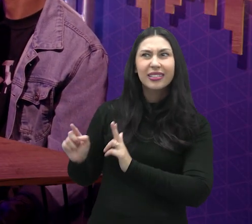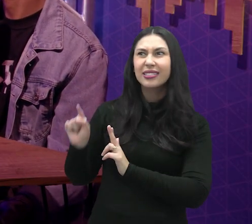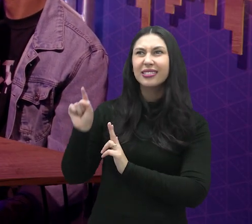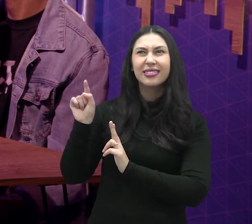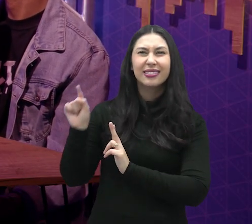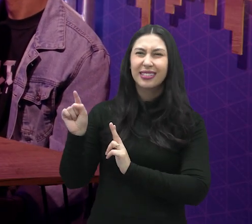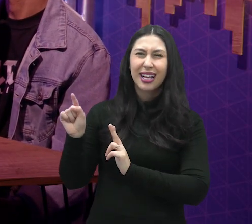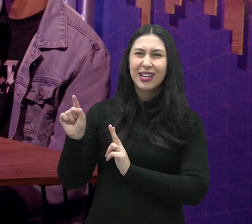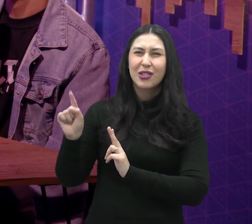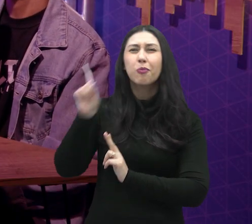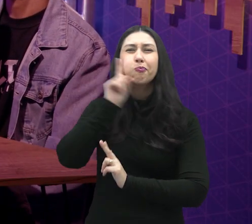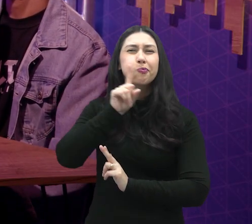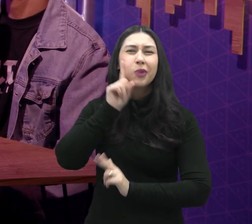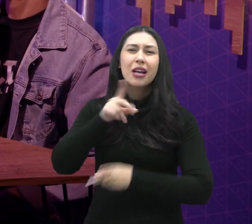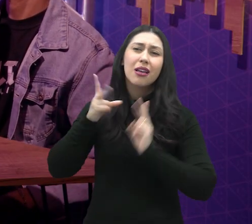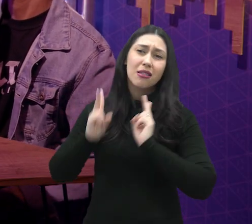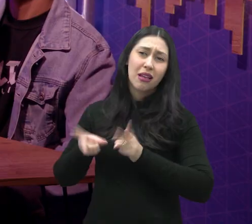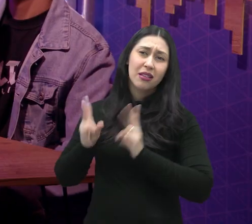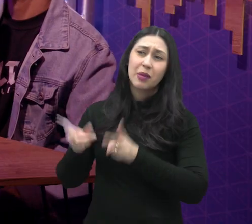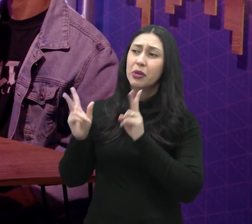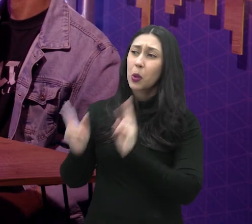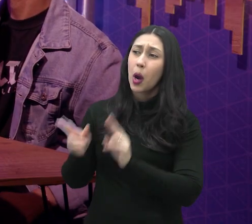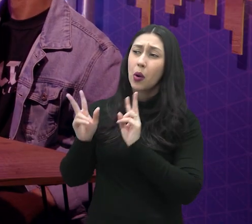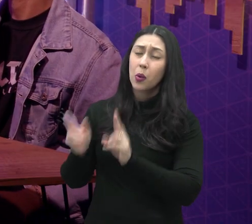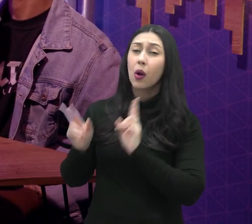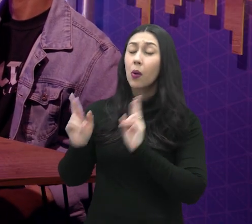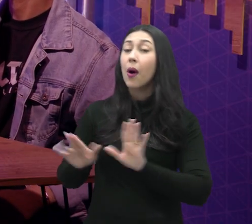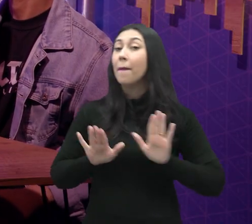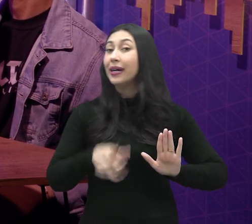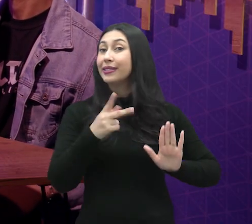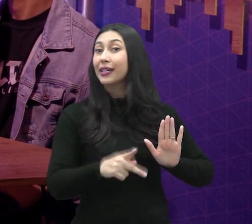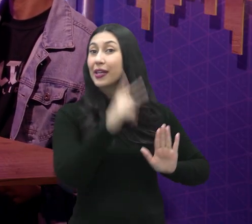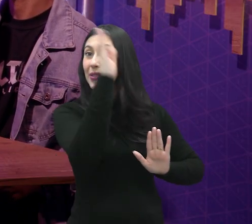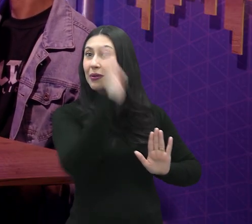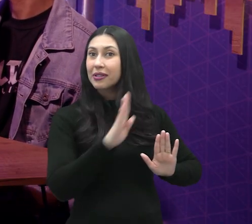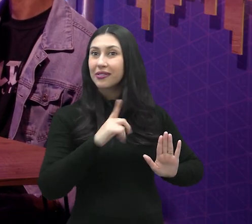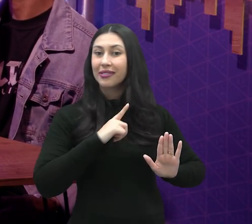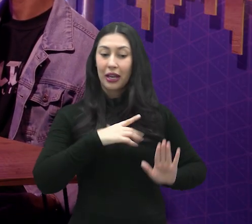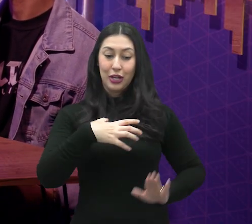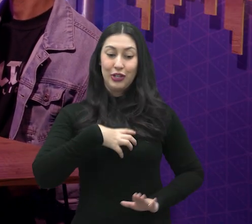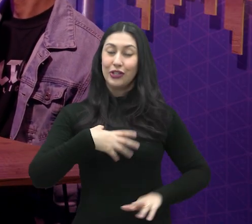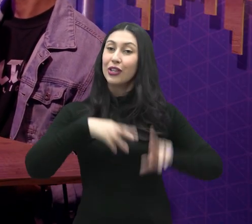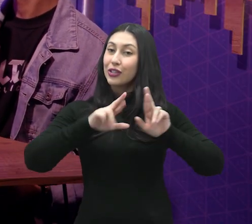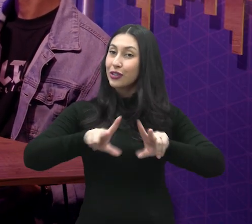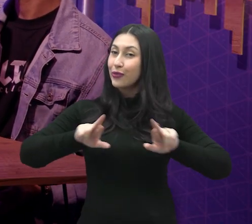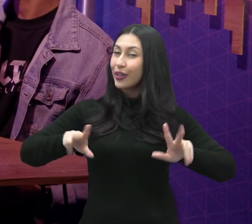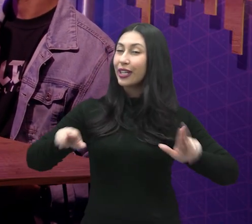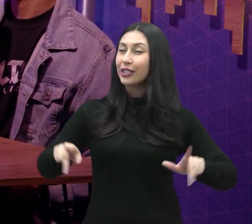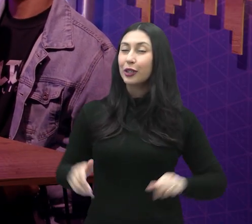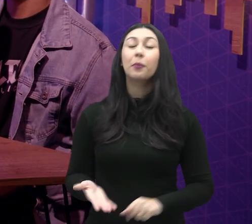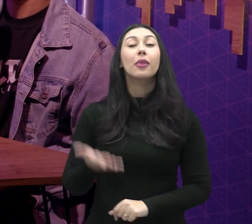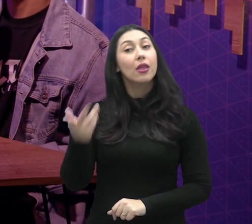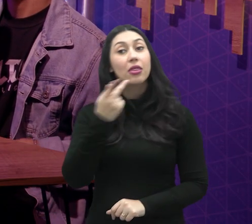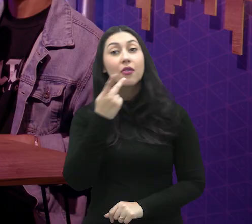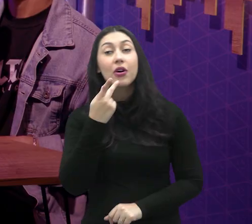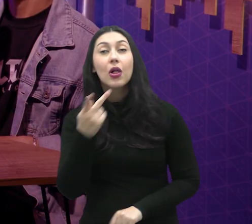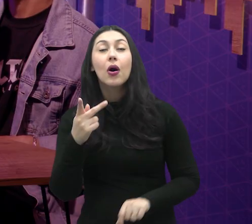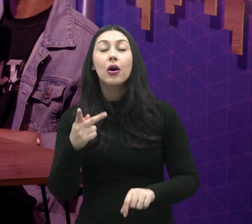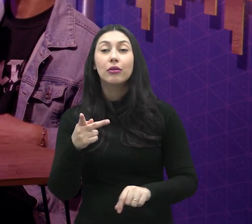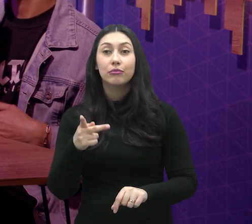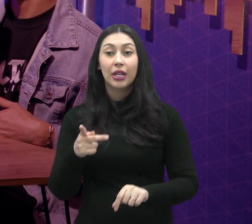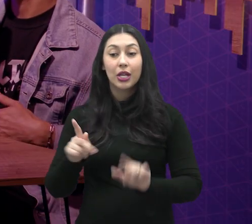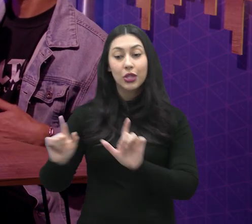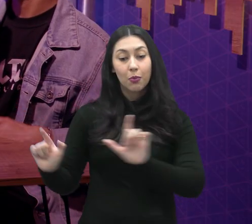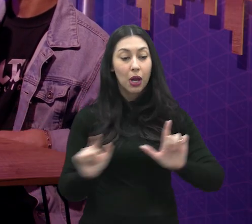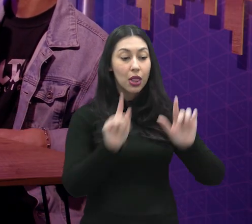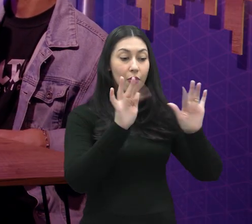são iguais, né? E aqui a gente tem uma infinidade de elementos pra fazer essas brincadeiras. Inclusive, você falou desse final, eu